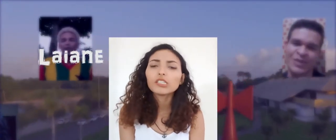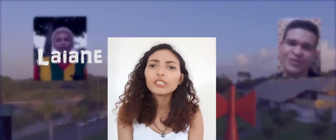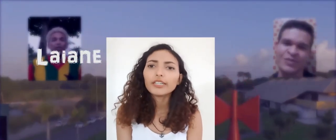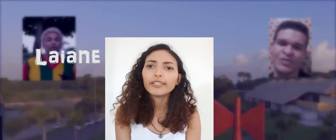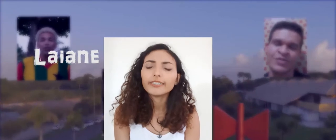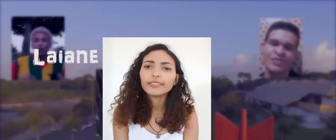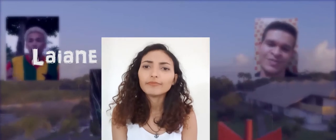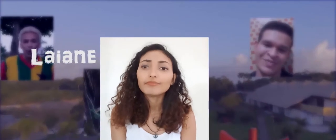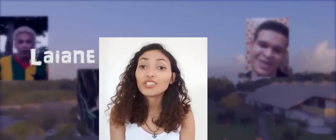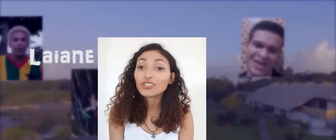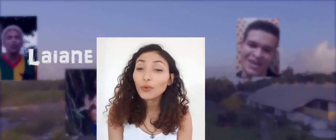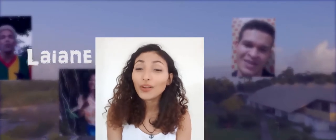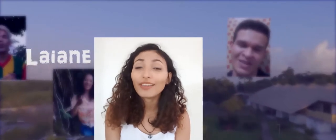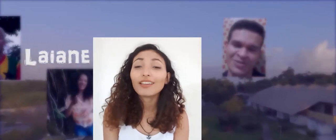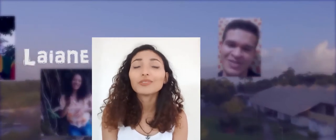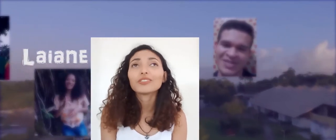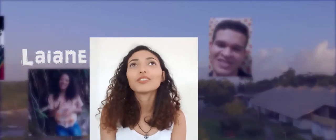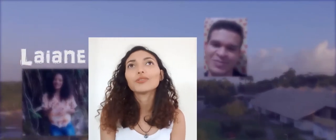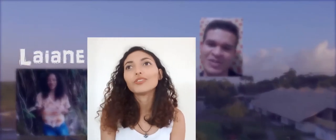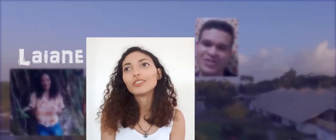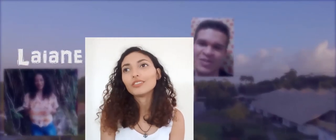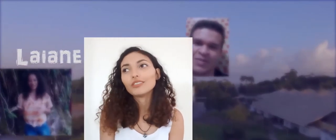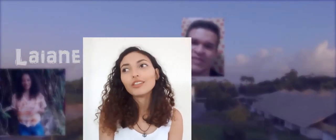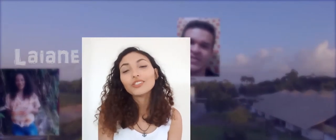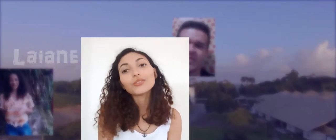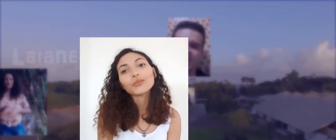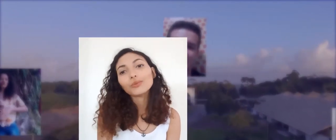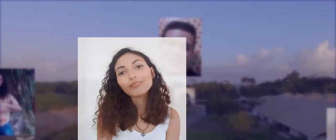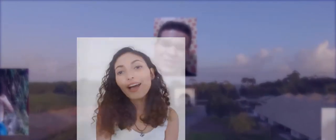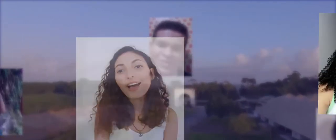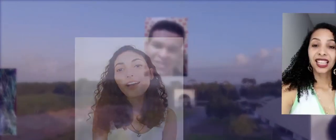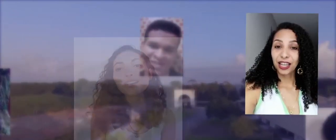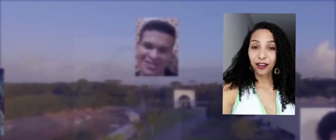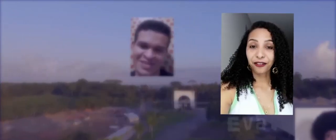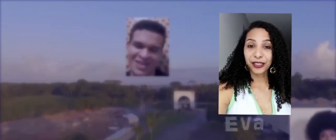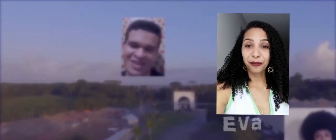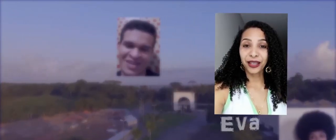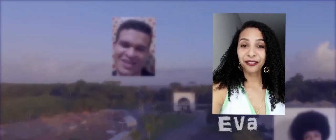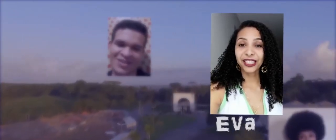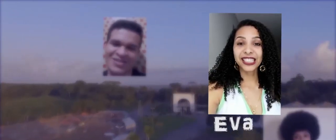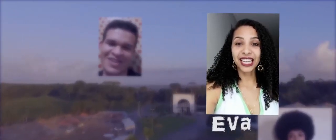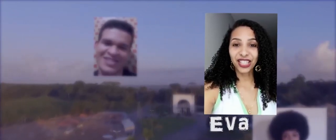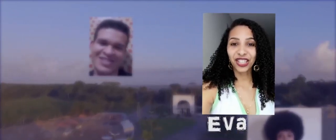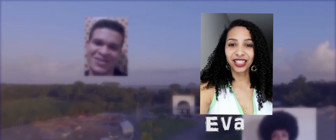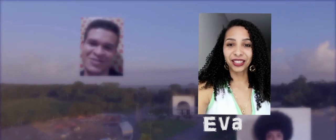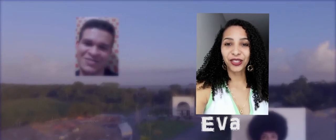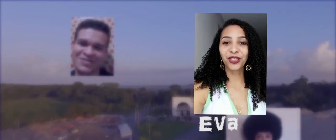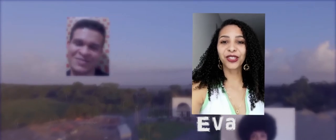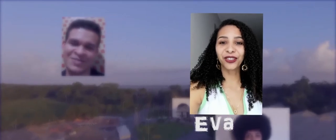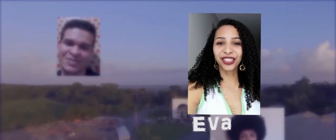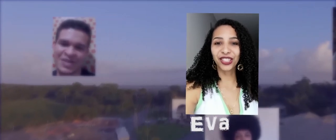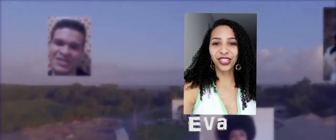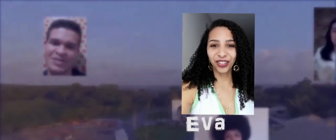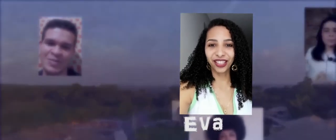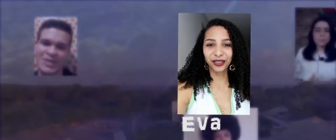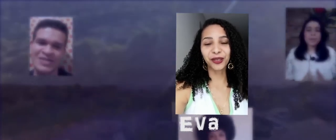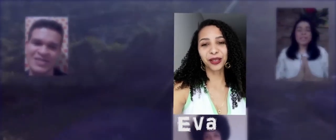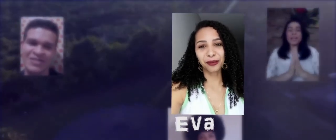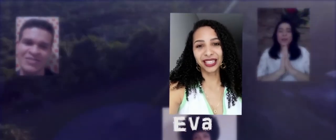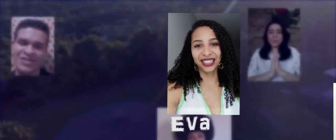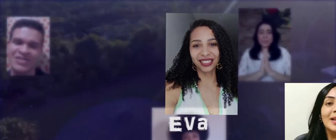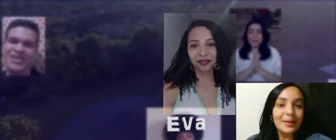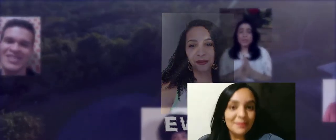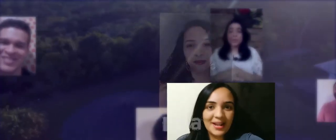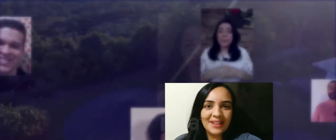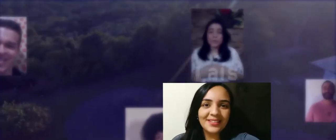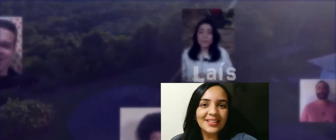possui, da gente acolher no sentido de escutar. E a UFSB faz 7 anos construindo história no